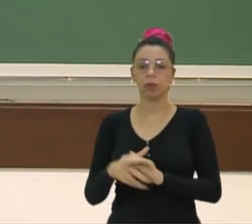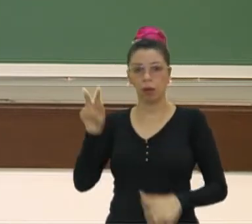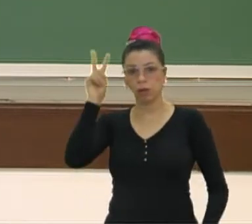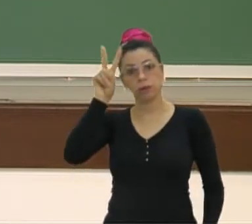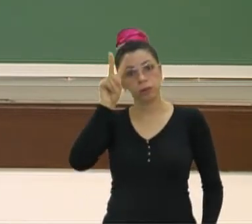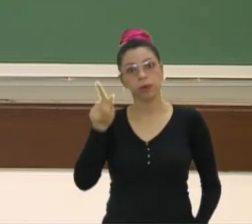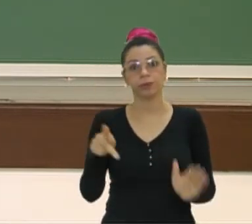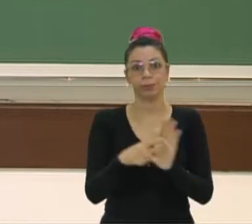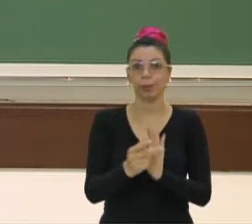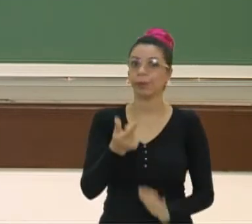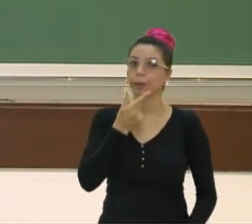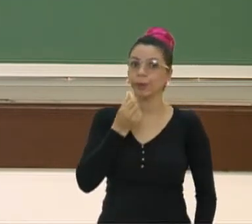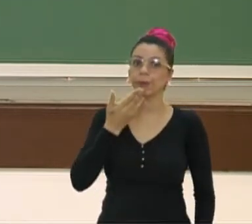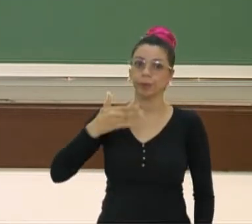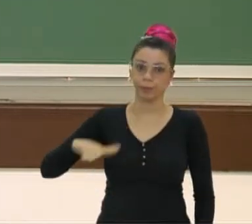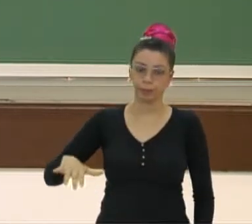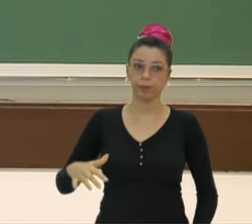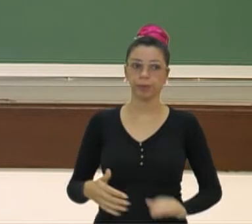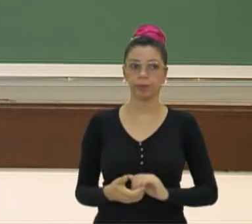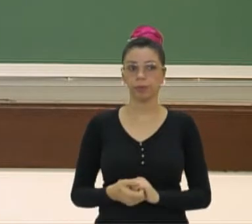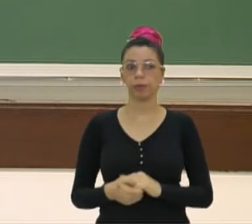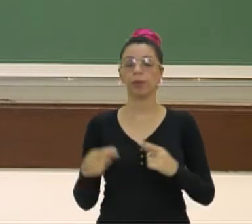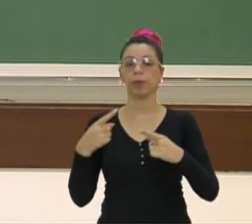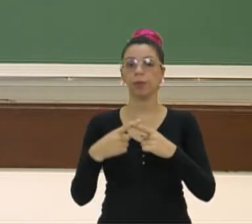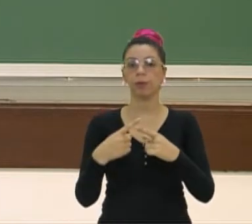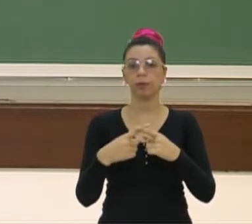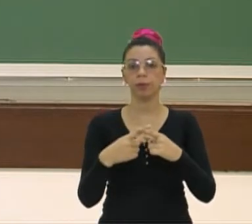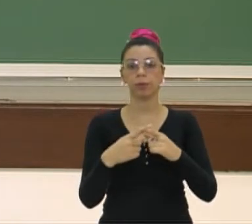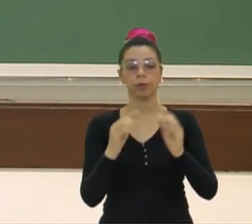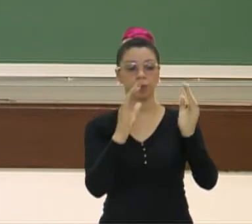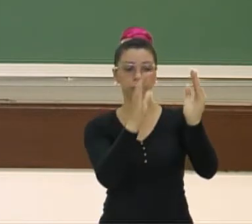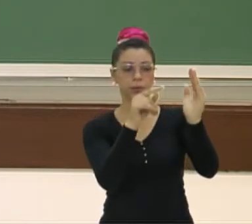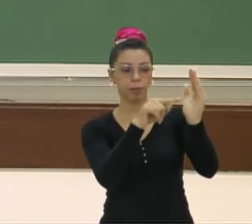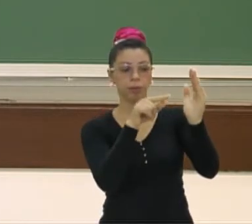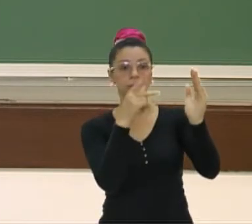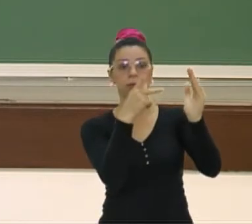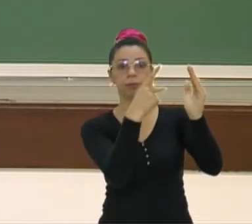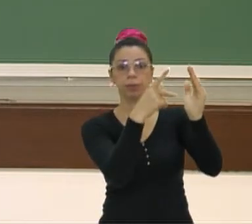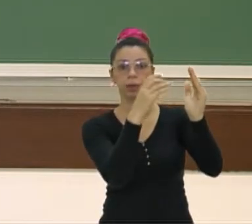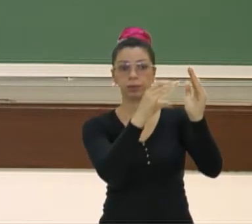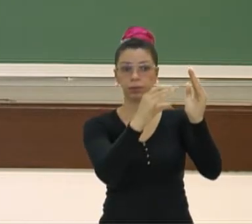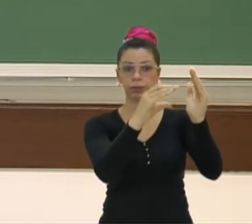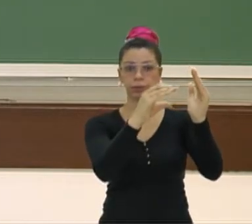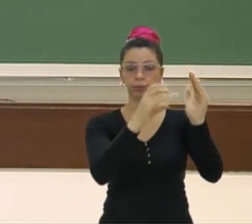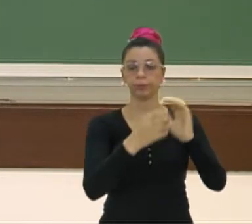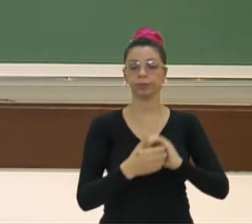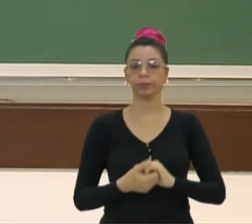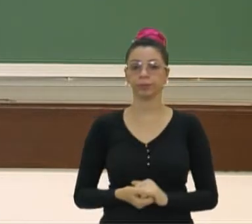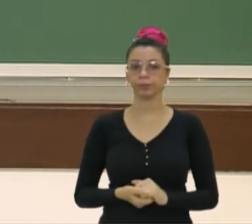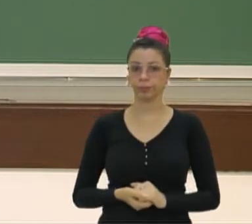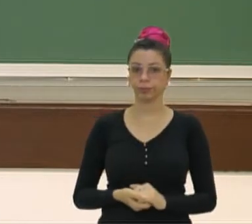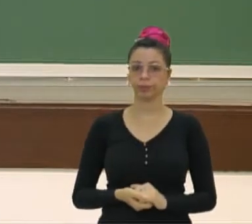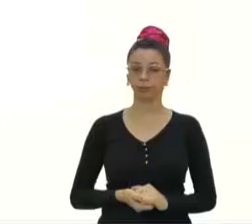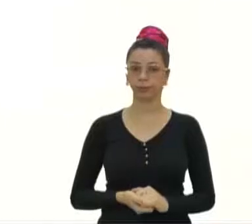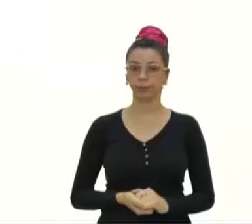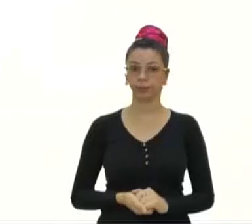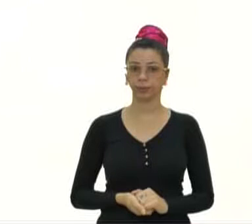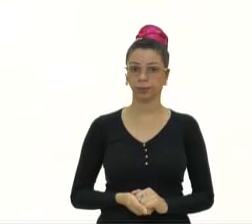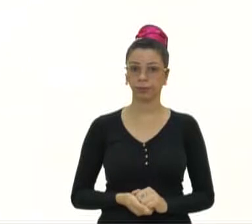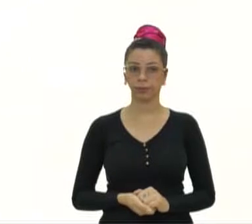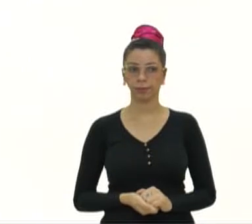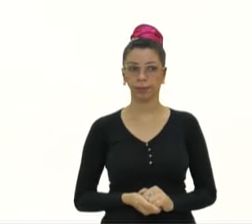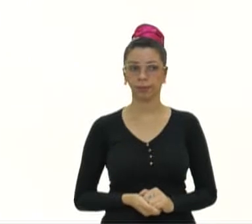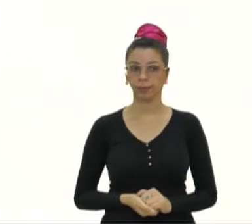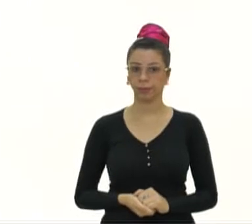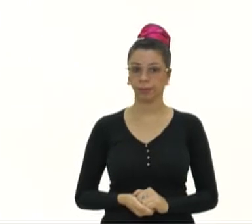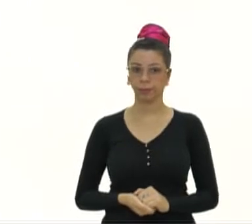aqui é past continuous, porque nós temos were e building. E Coover realized